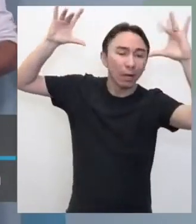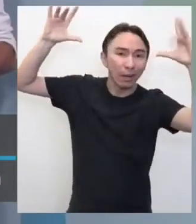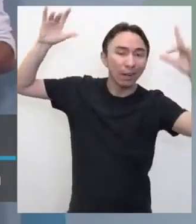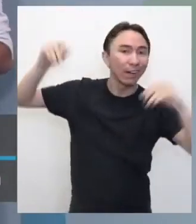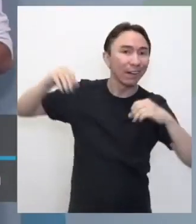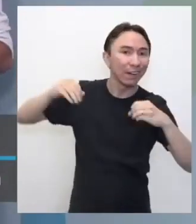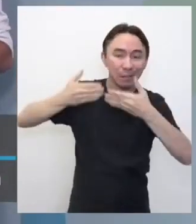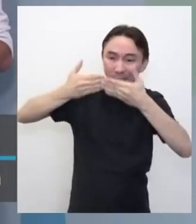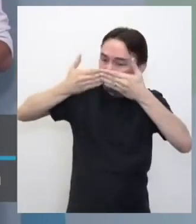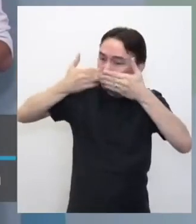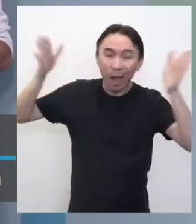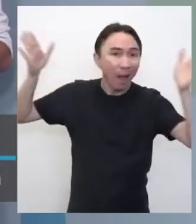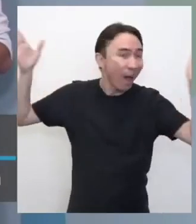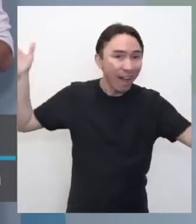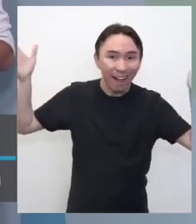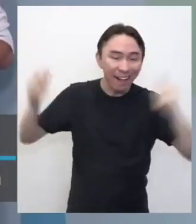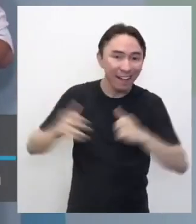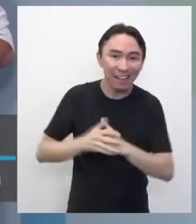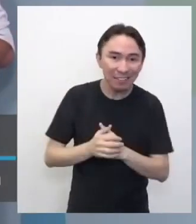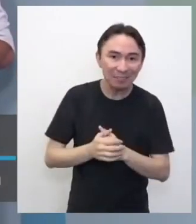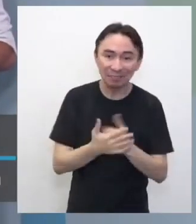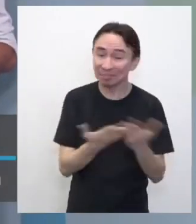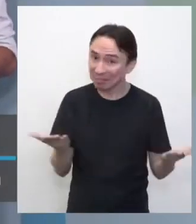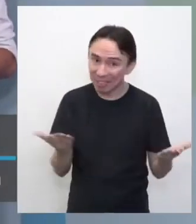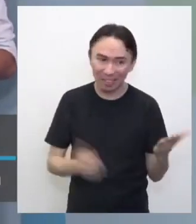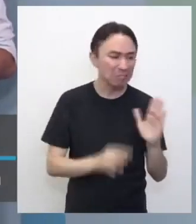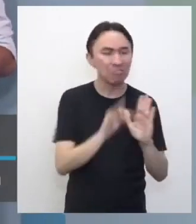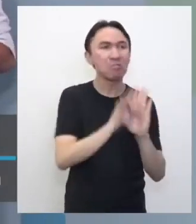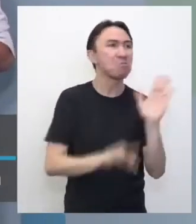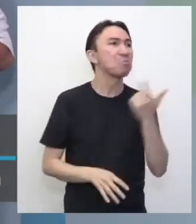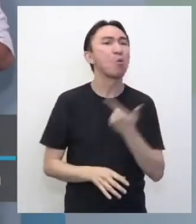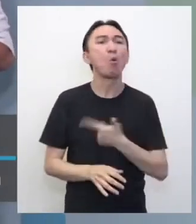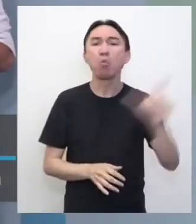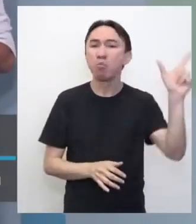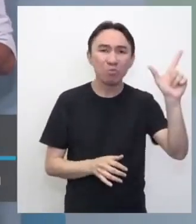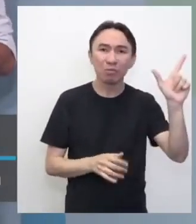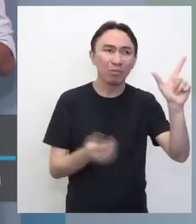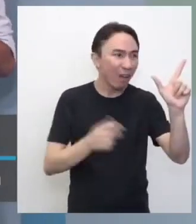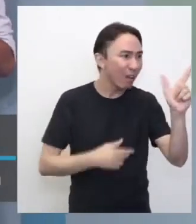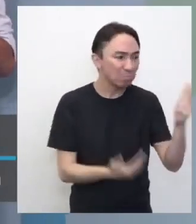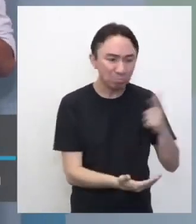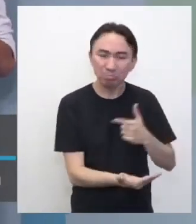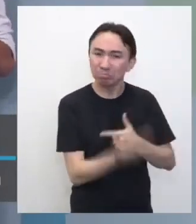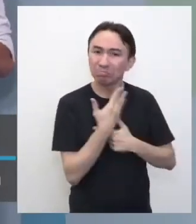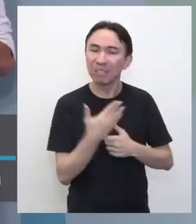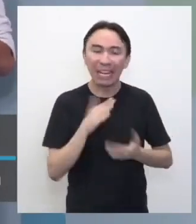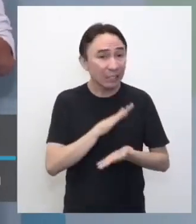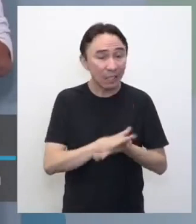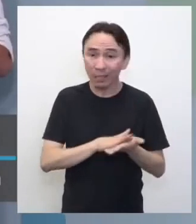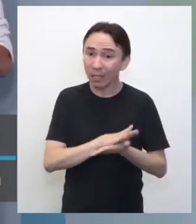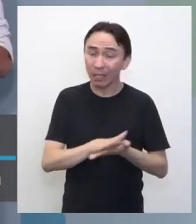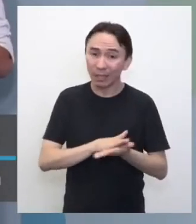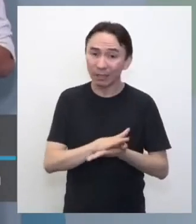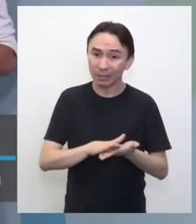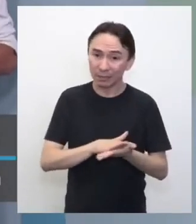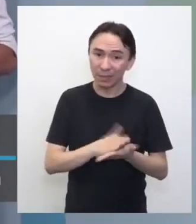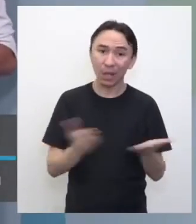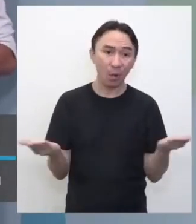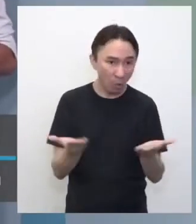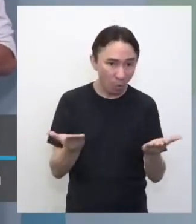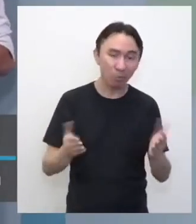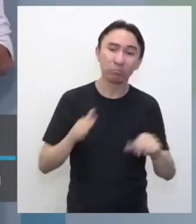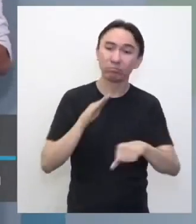possibilidades que o texto não literário talvez não traga. Então, a gente vai conversar sobre isso neste momento, né?